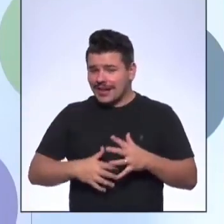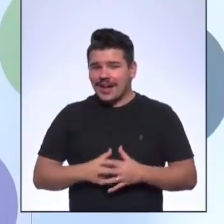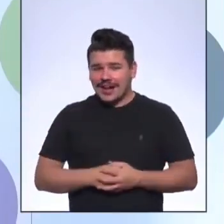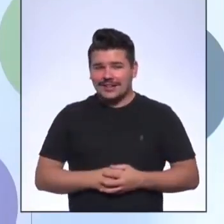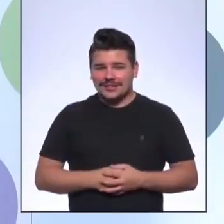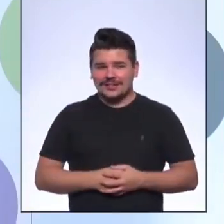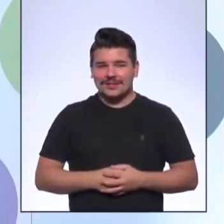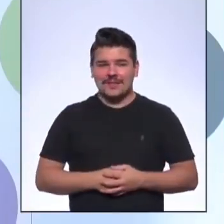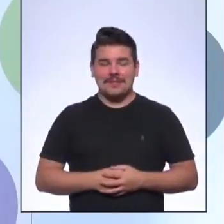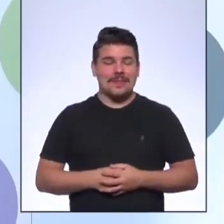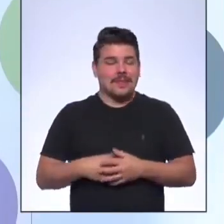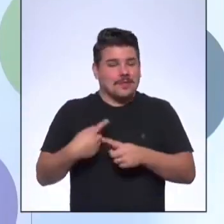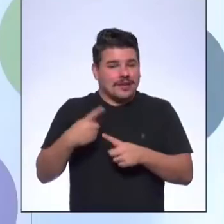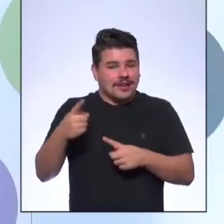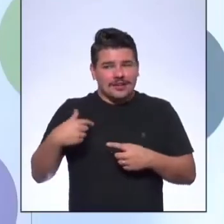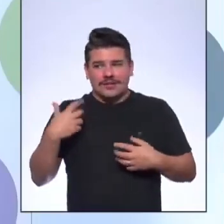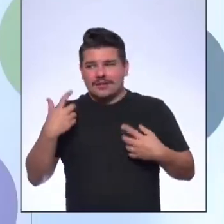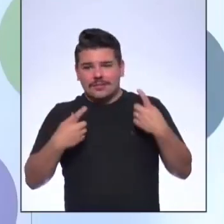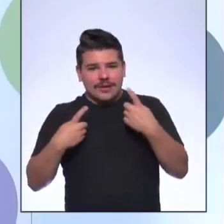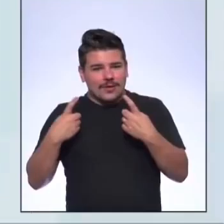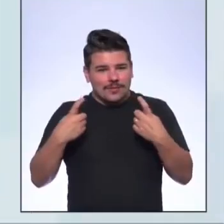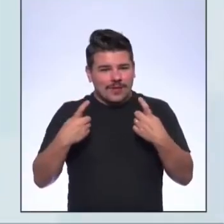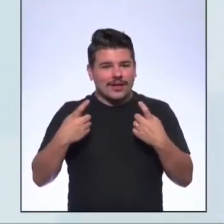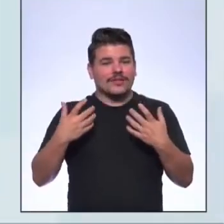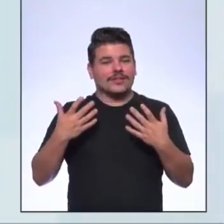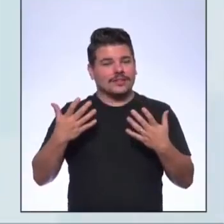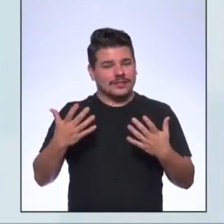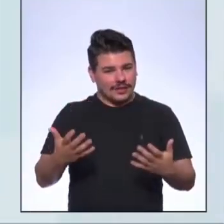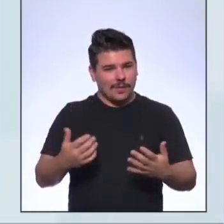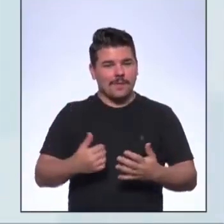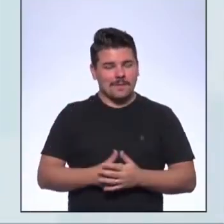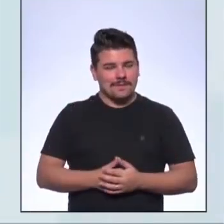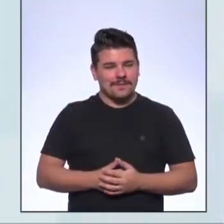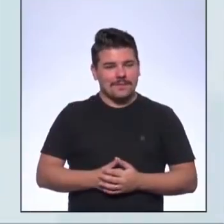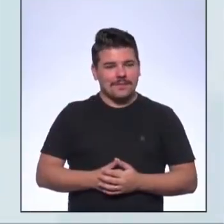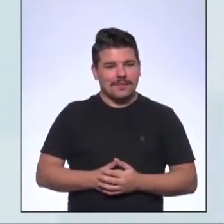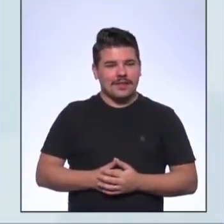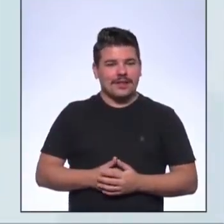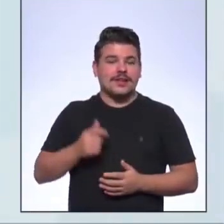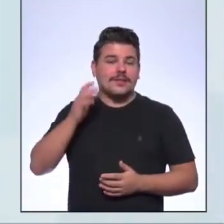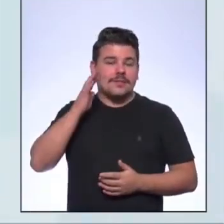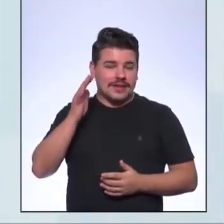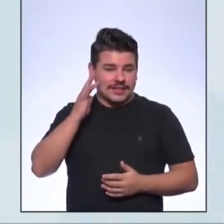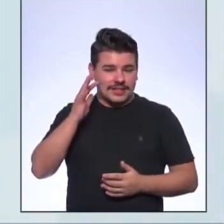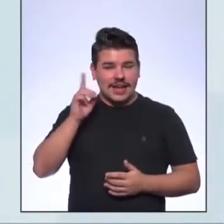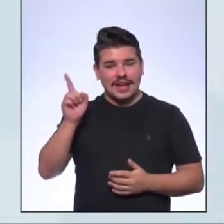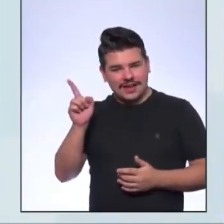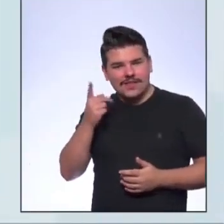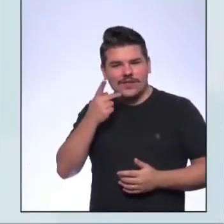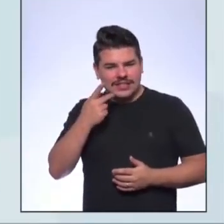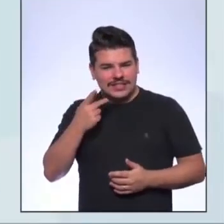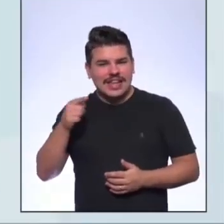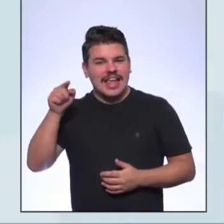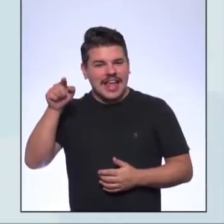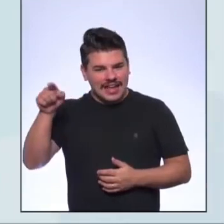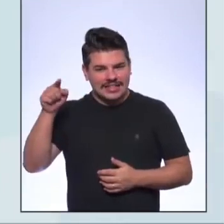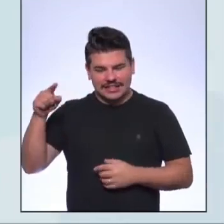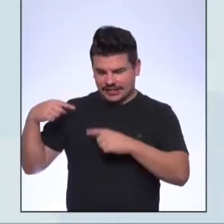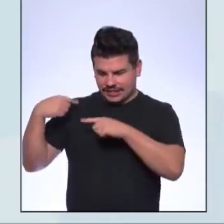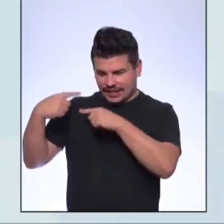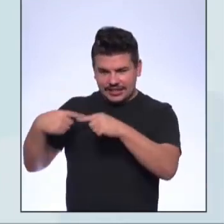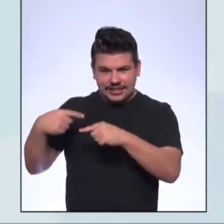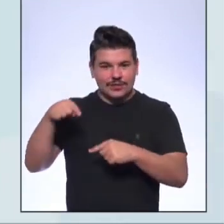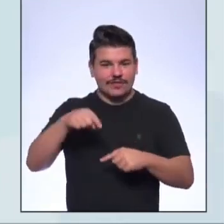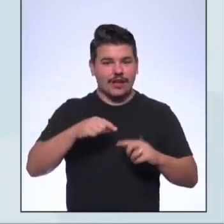fase aí. Então, vamos observar aqui no próximo slide. E ele pegou e falou o seguinte, bom, eu vou chamar essa geração aí de